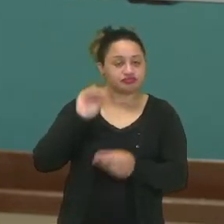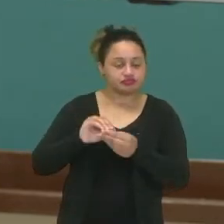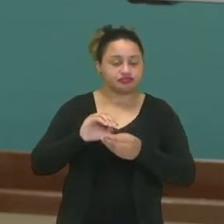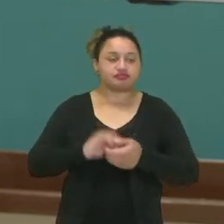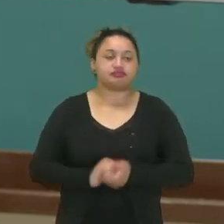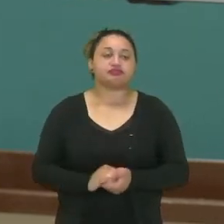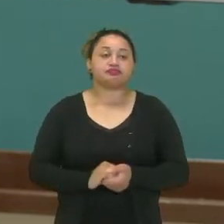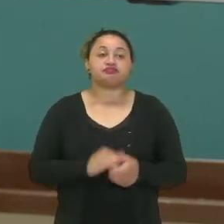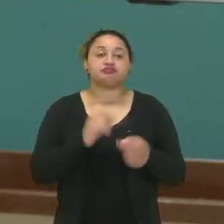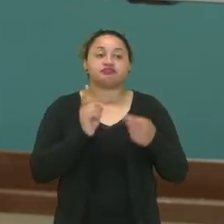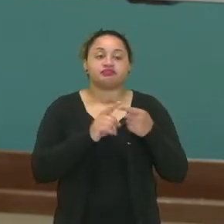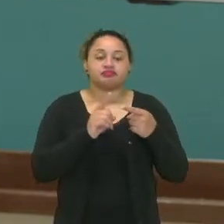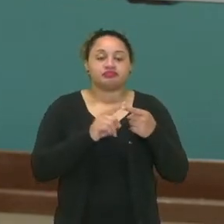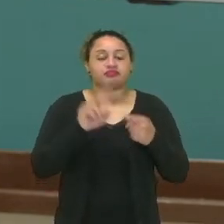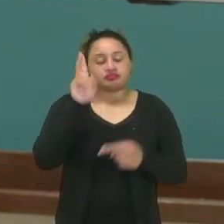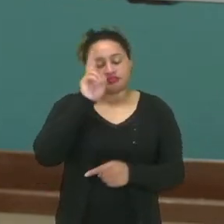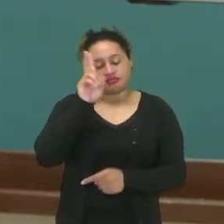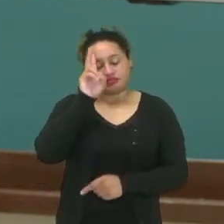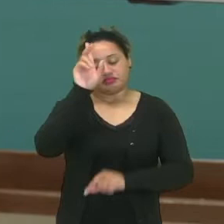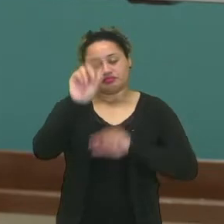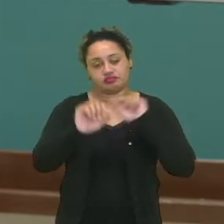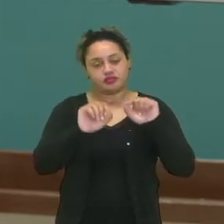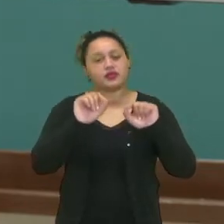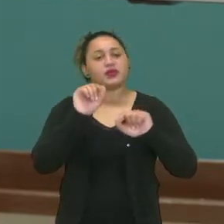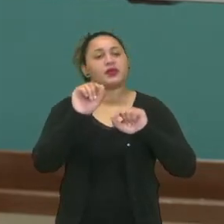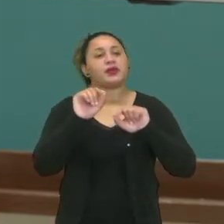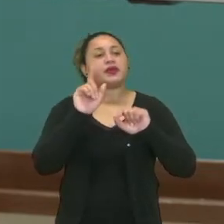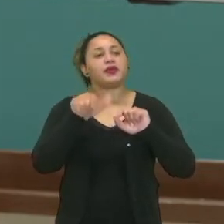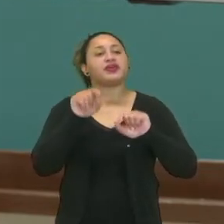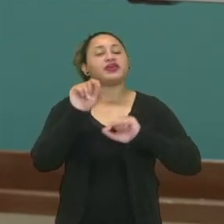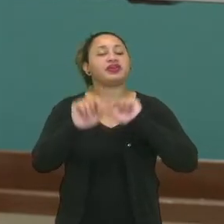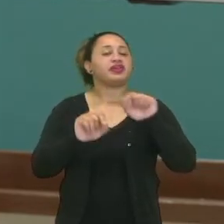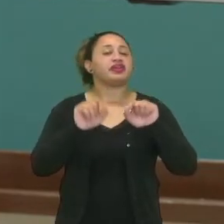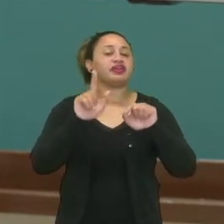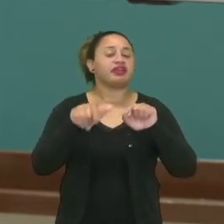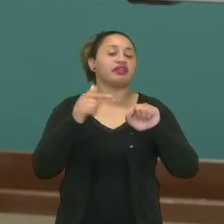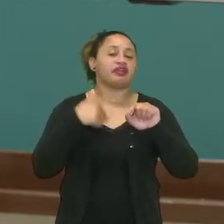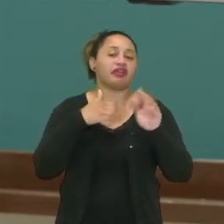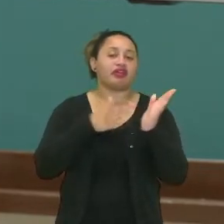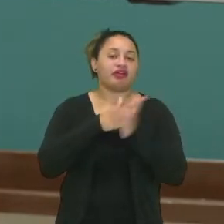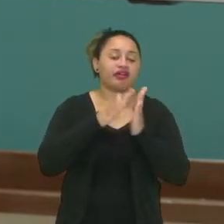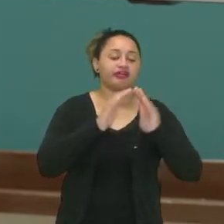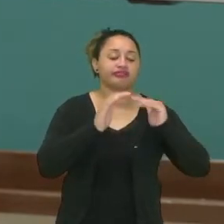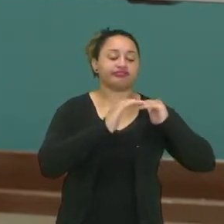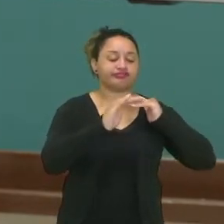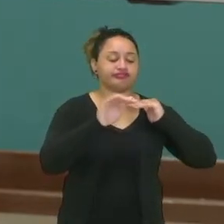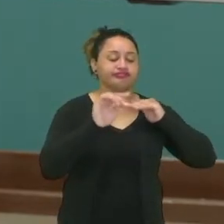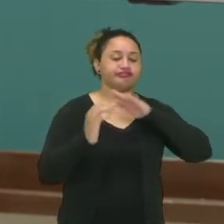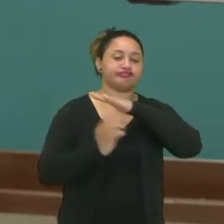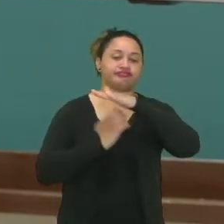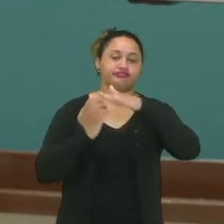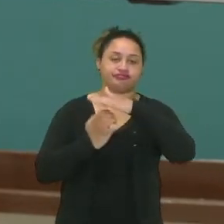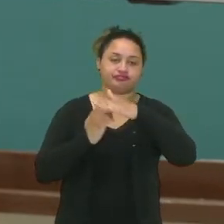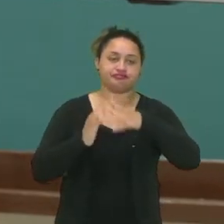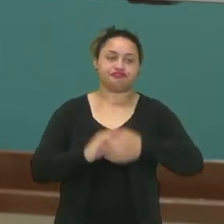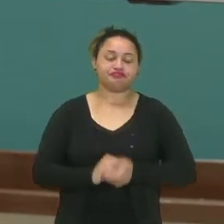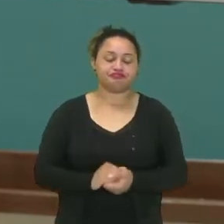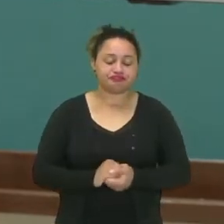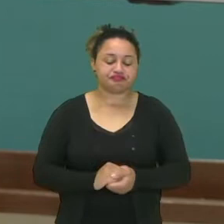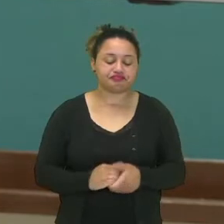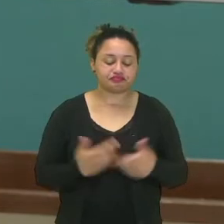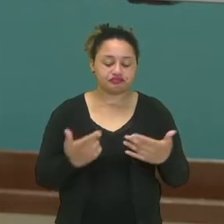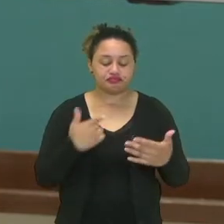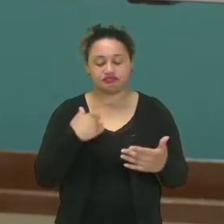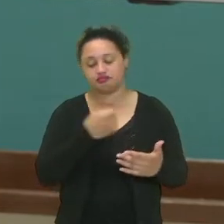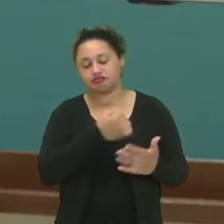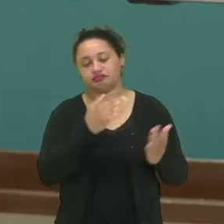Primeiro a gente precisa relembrar e fixar o que é um custo fixo de uma empresa. Então, são aqueles